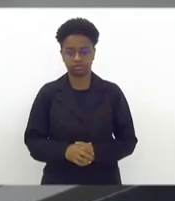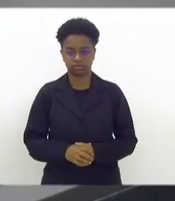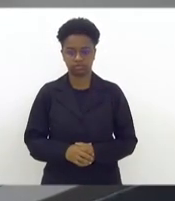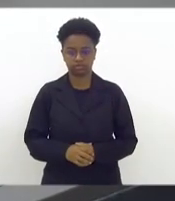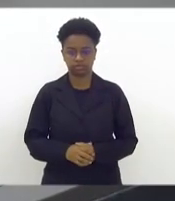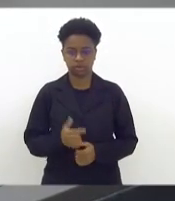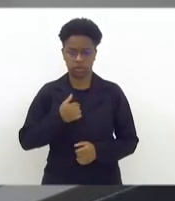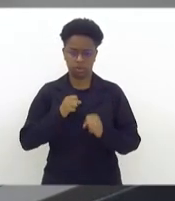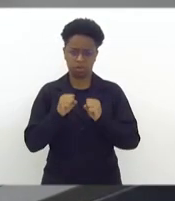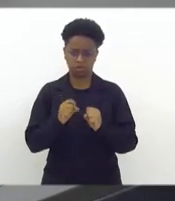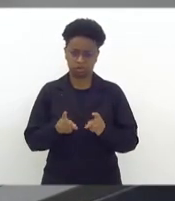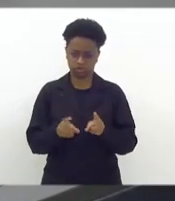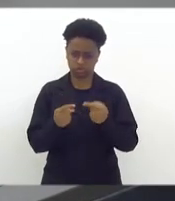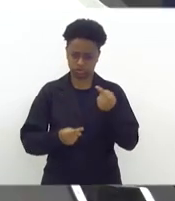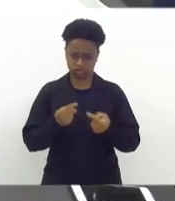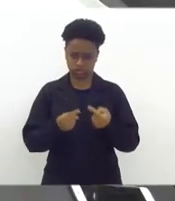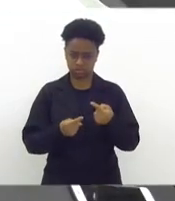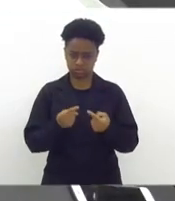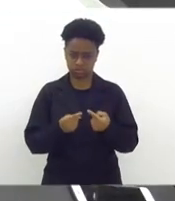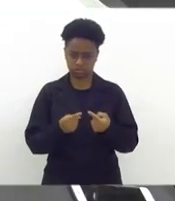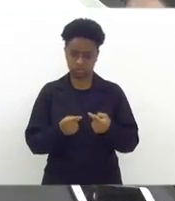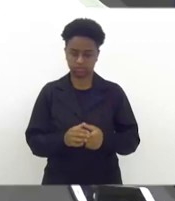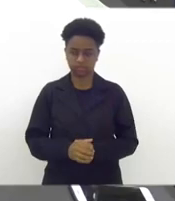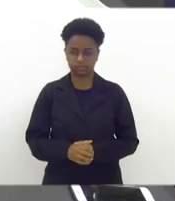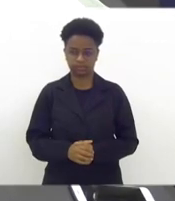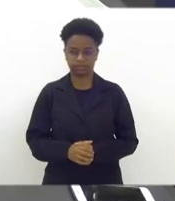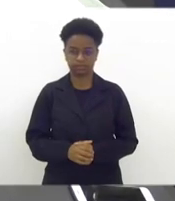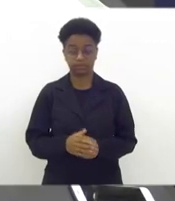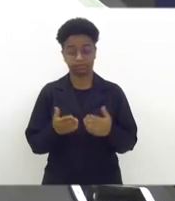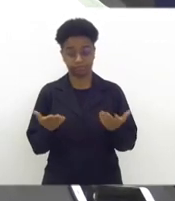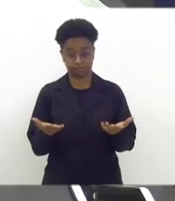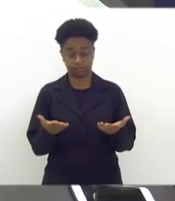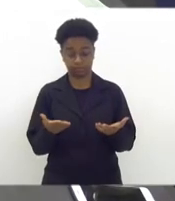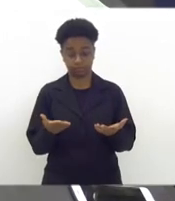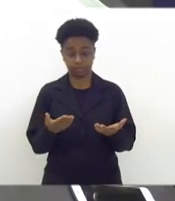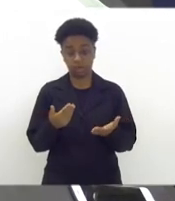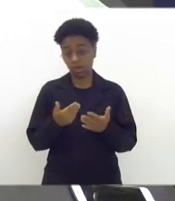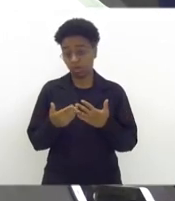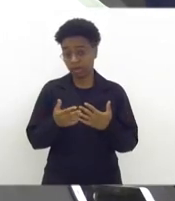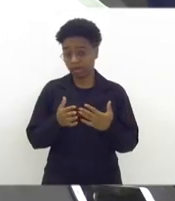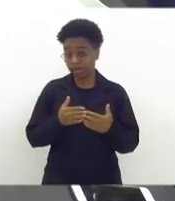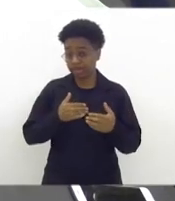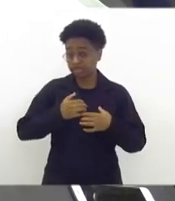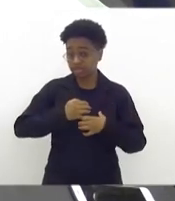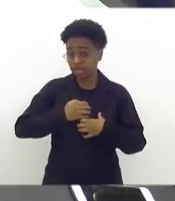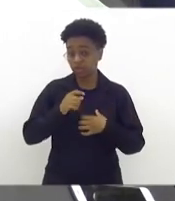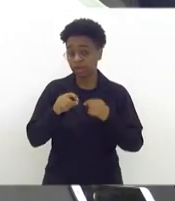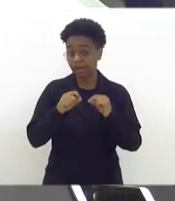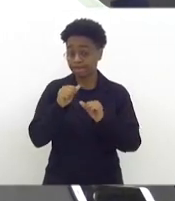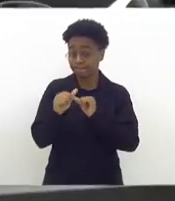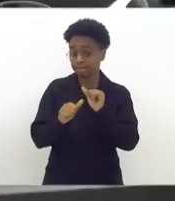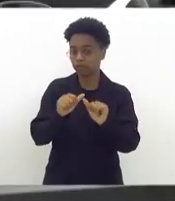insistir debate com Vossa Excelência? Bom, de qualquer maneira, trata-se de alterar a lei.